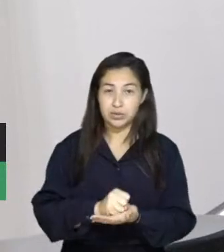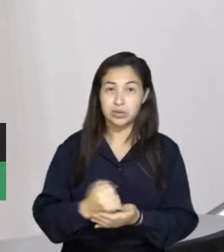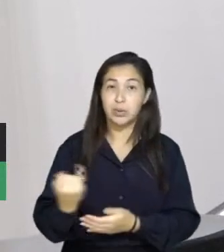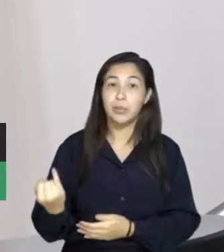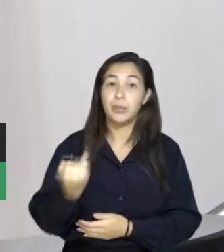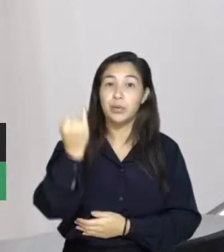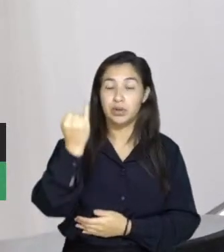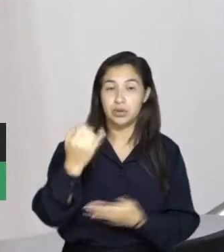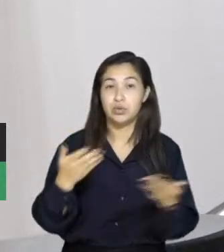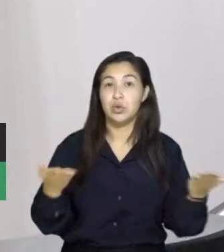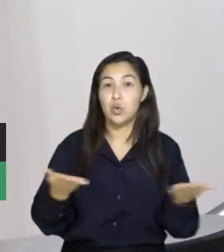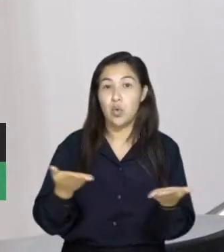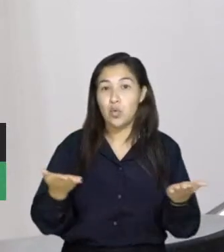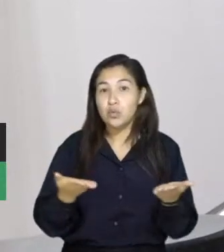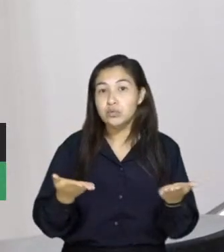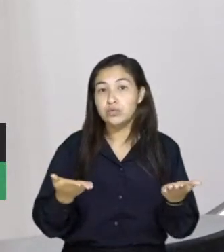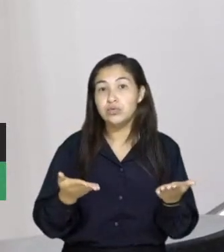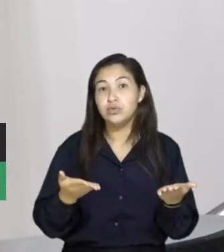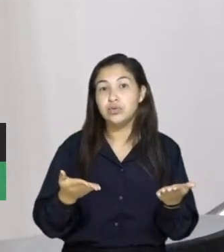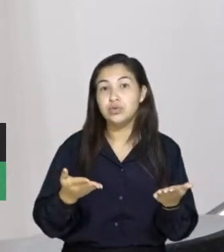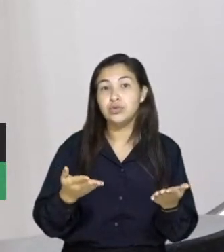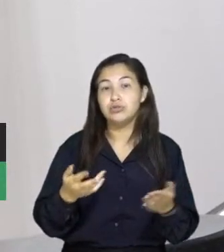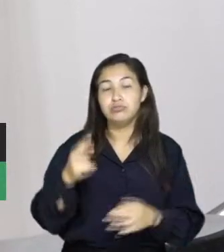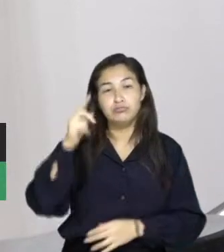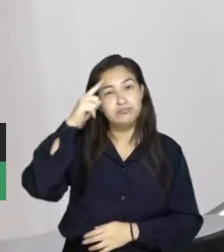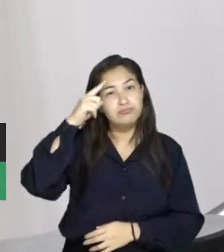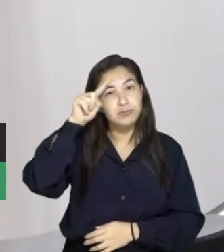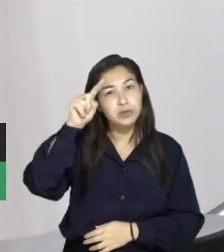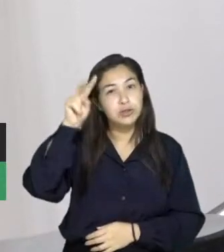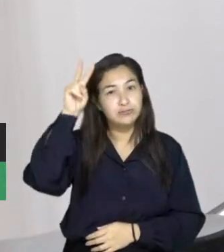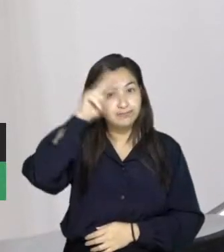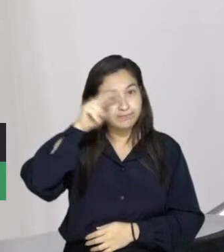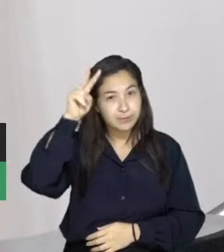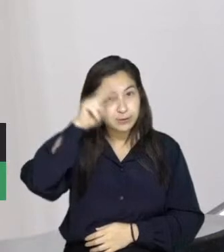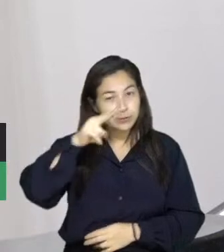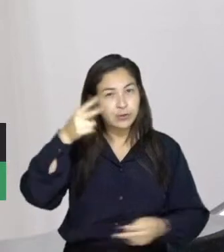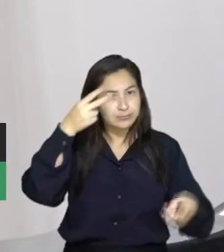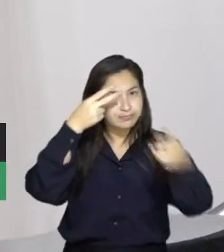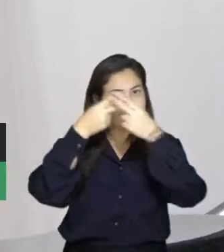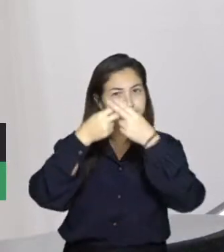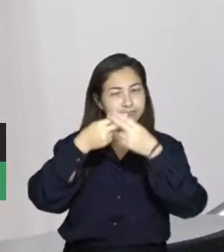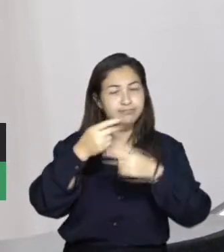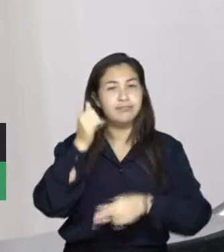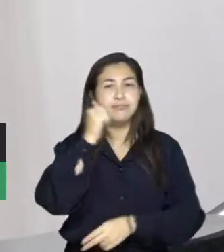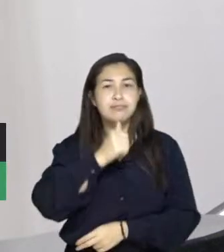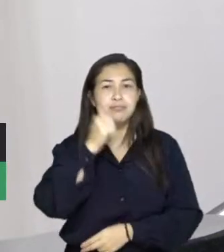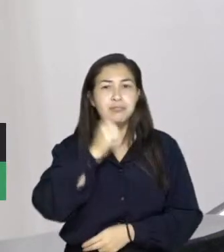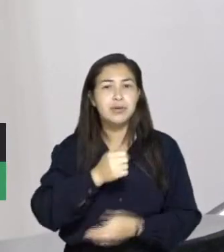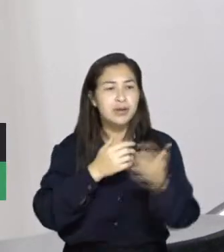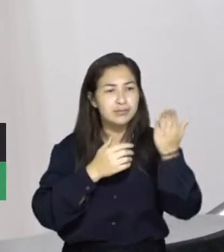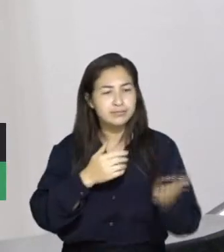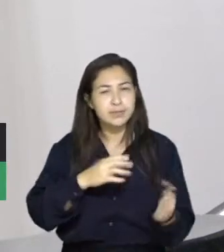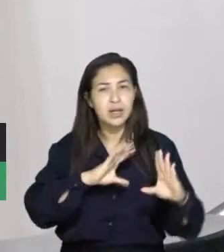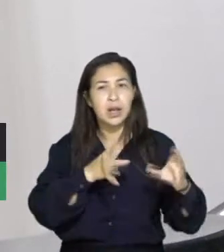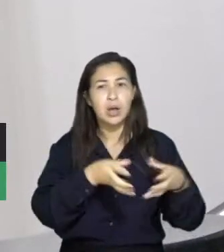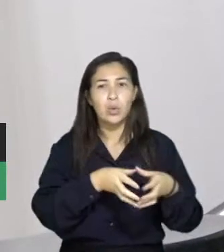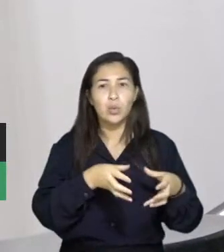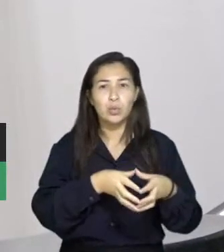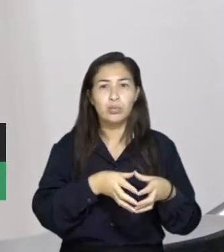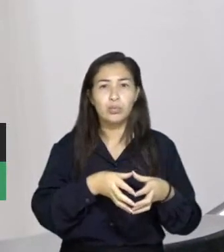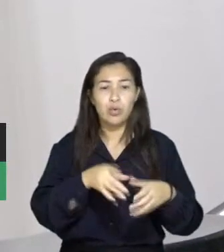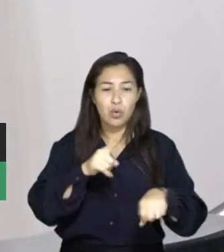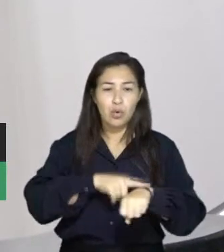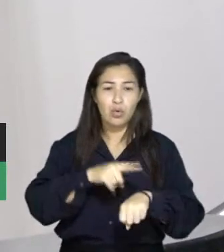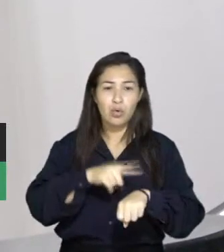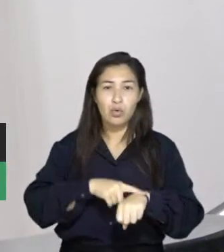Hoje é mais um dia histórico para nós, para nós mulheres em especial. Logo mais, às cinco da